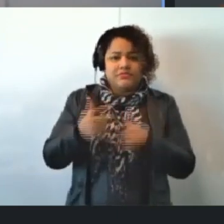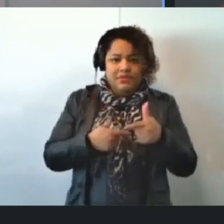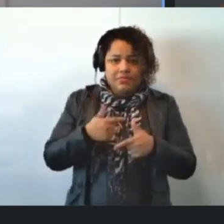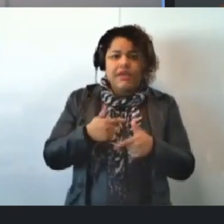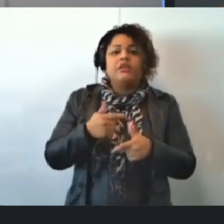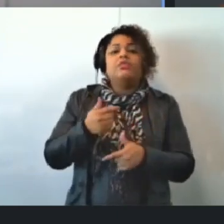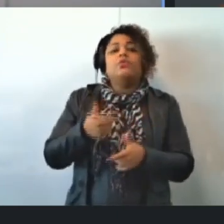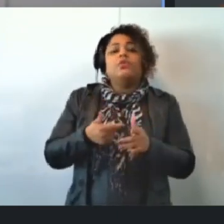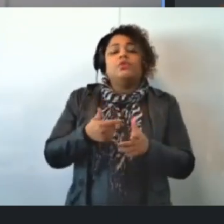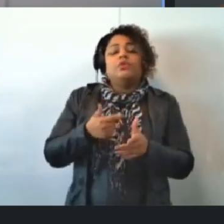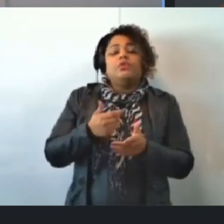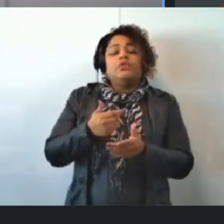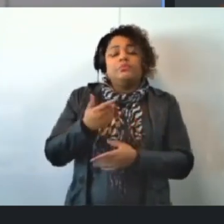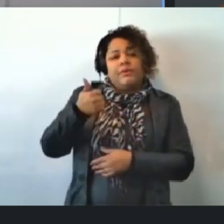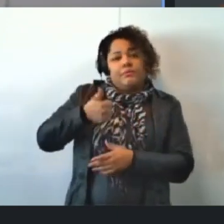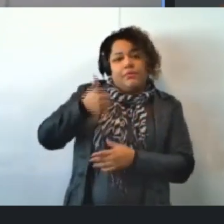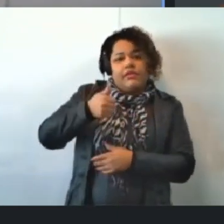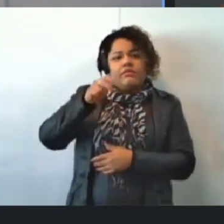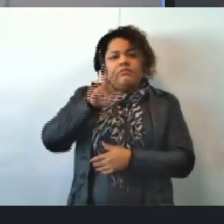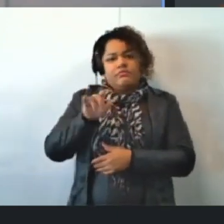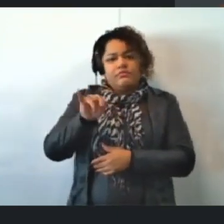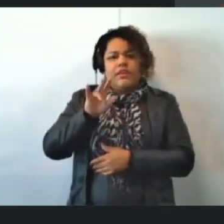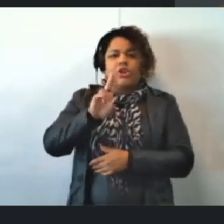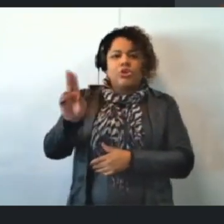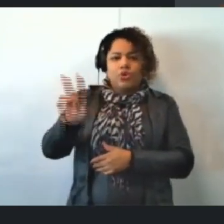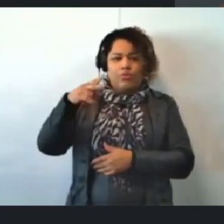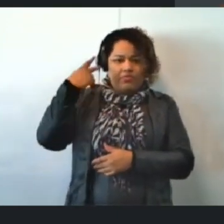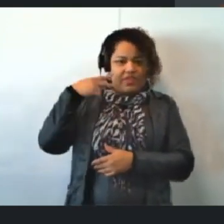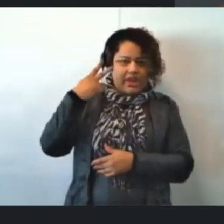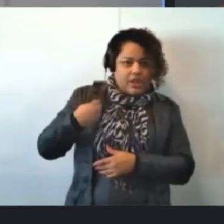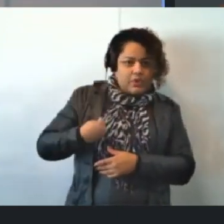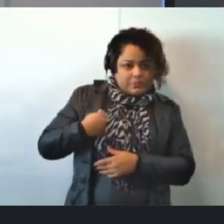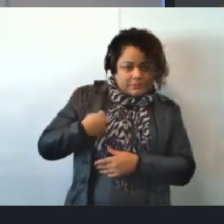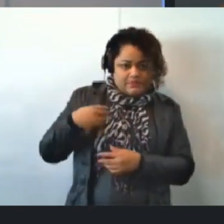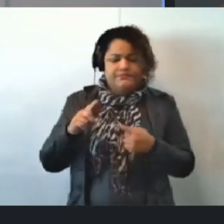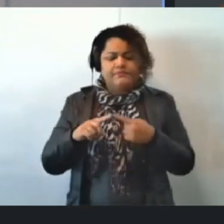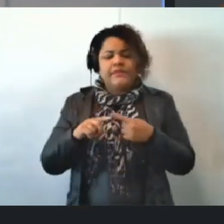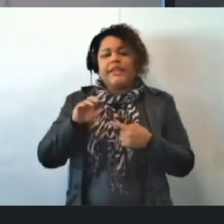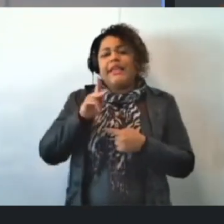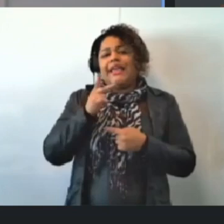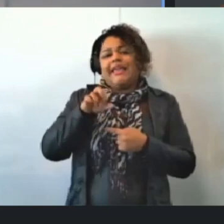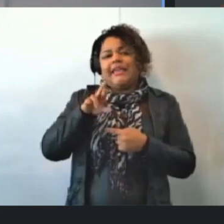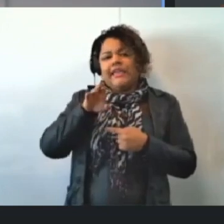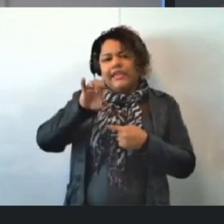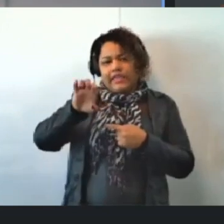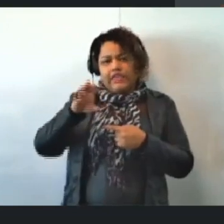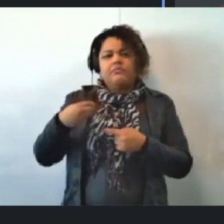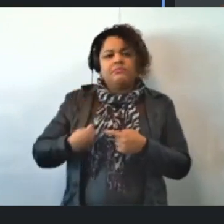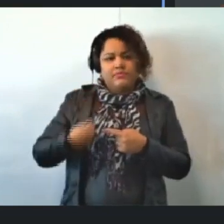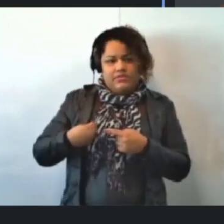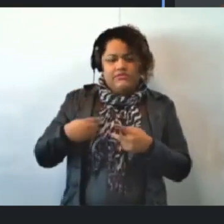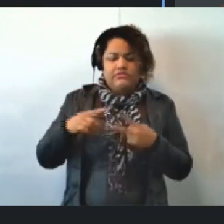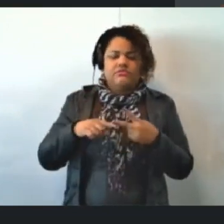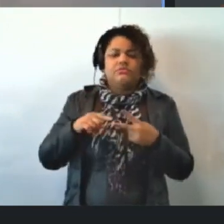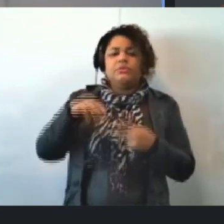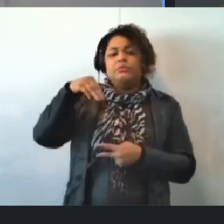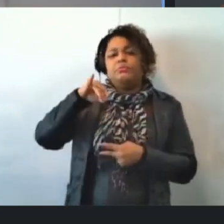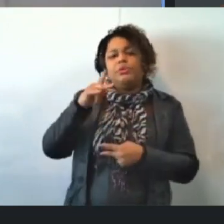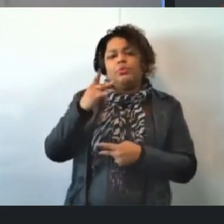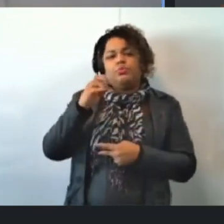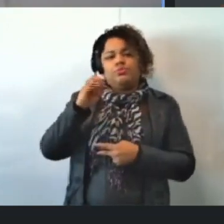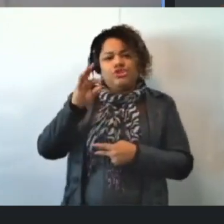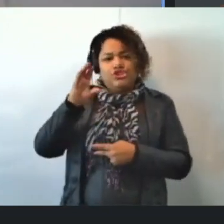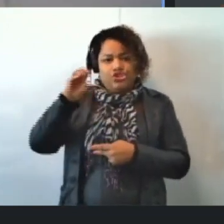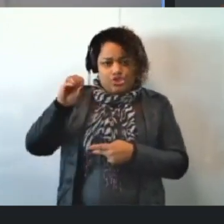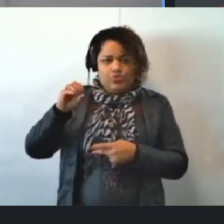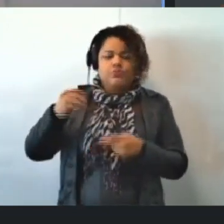comissão. Vereador Henrique Braga. Presente. Vereador Miltinho CGE. Presente. Vereador Fernando